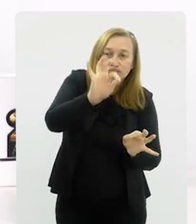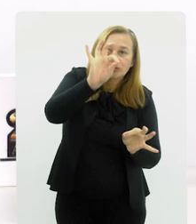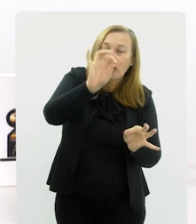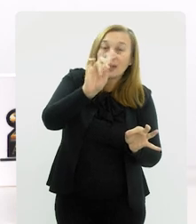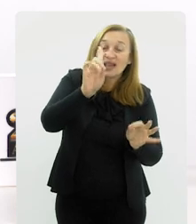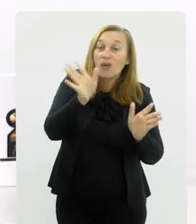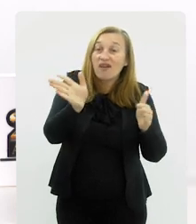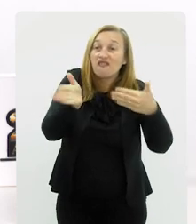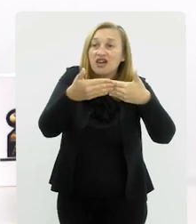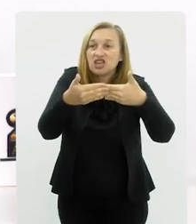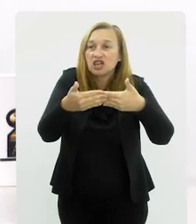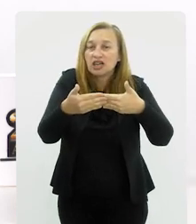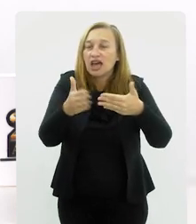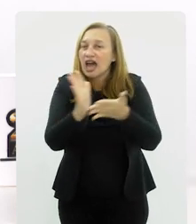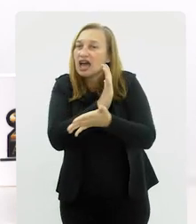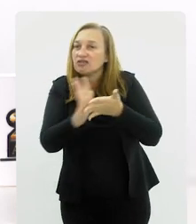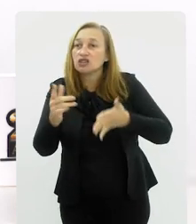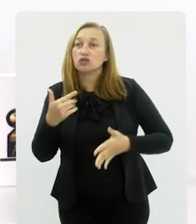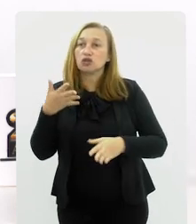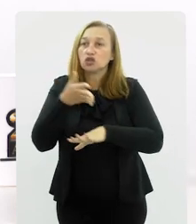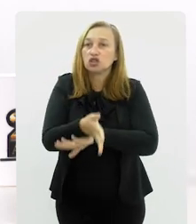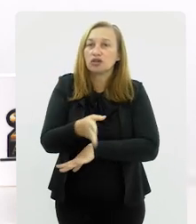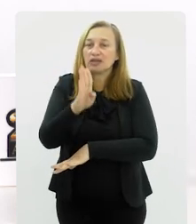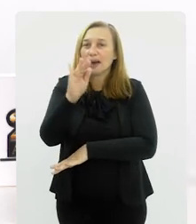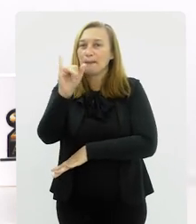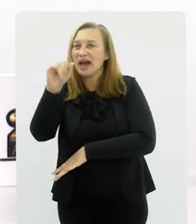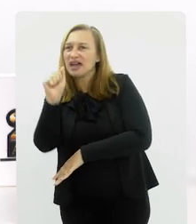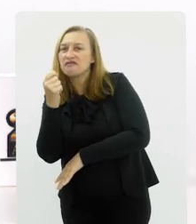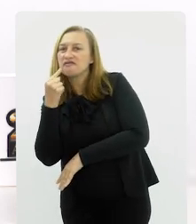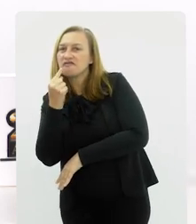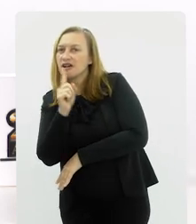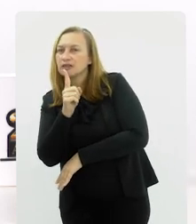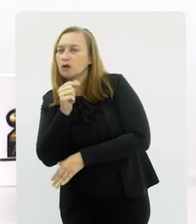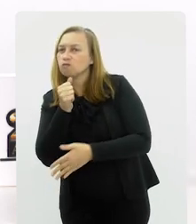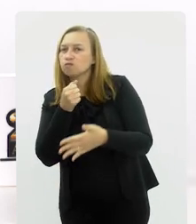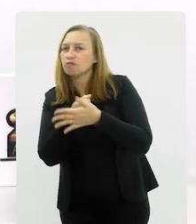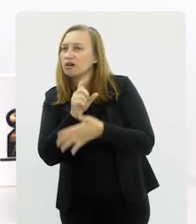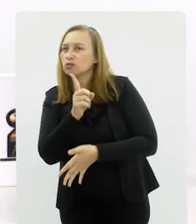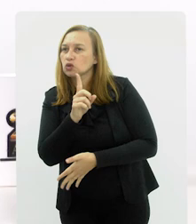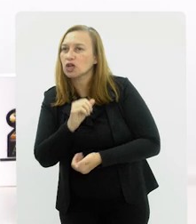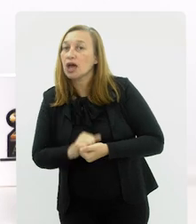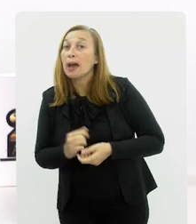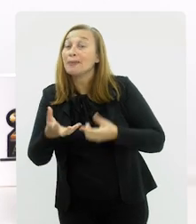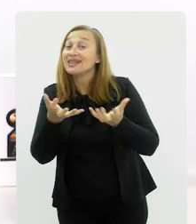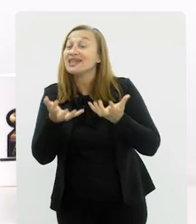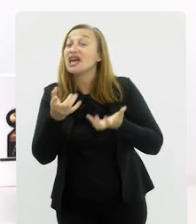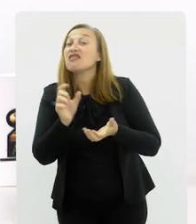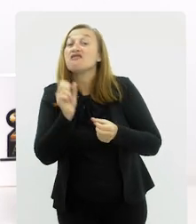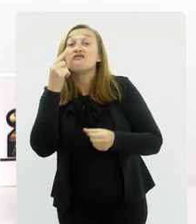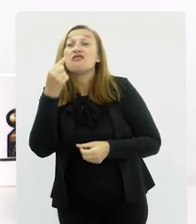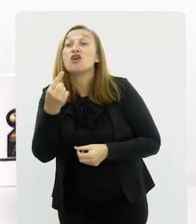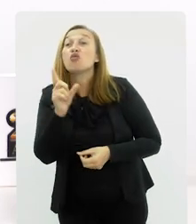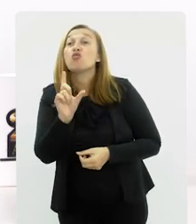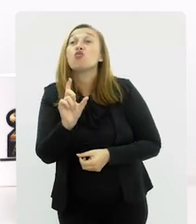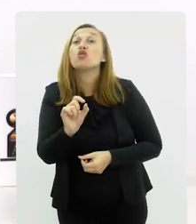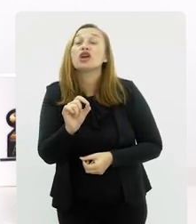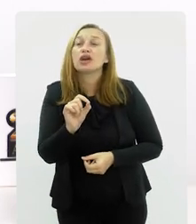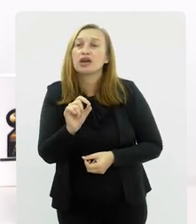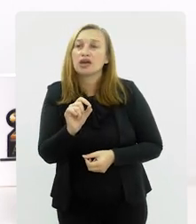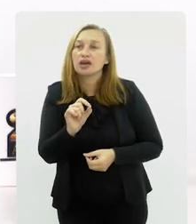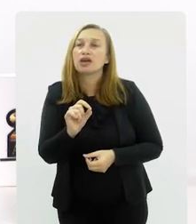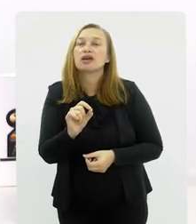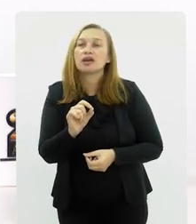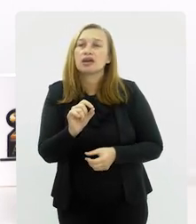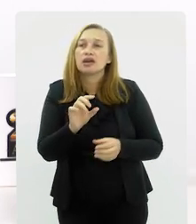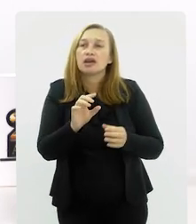fechada. Aquele muitas bloco, das vezes, né? quando eu chego na baia, a primeira coisa que eu falo, não tem impacto. Mas eles querem ver o quê? Eles querem ver